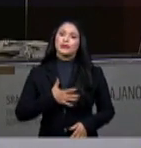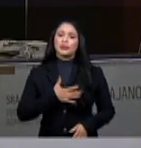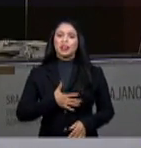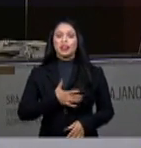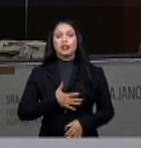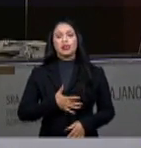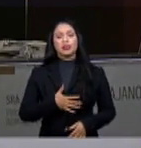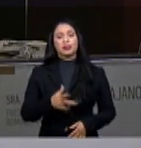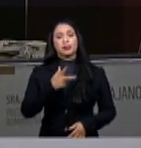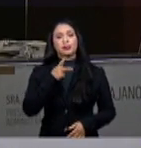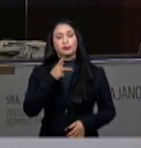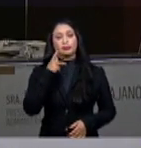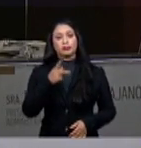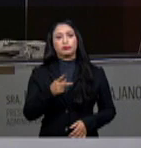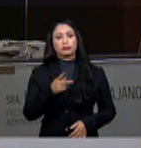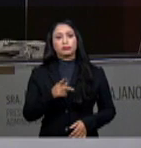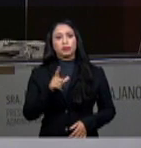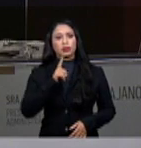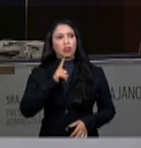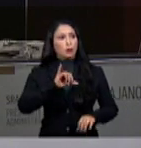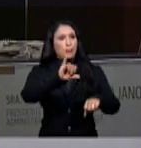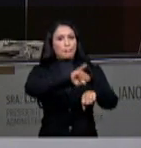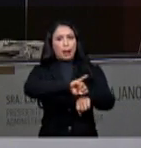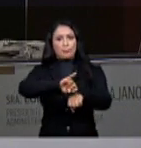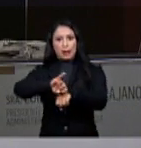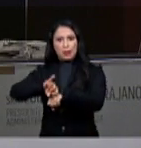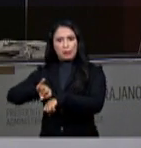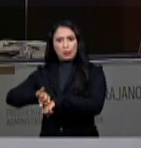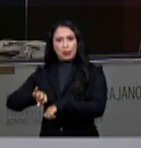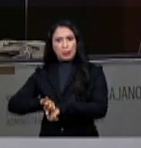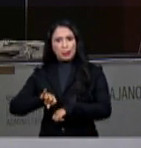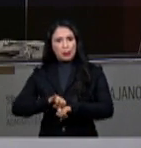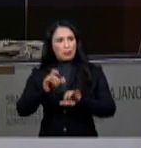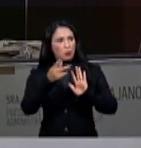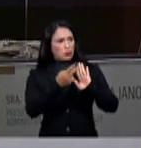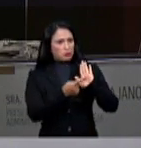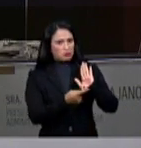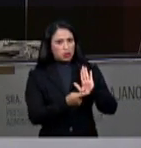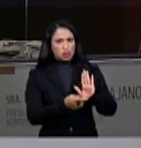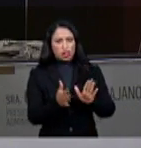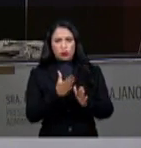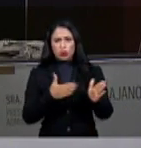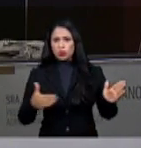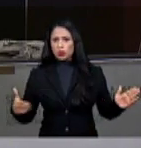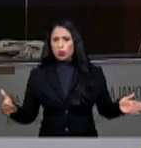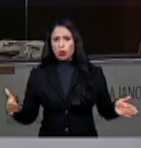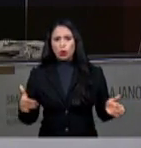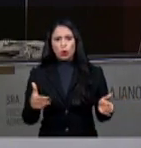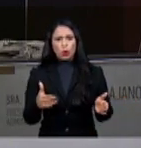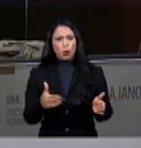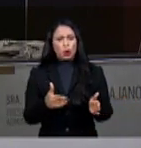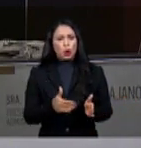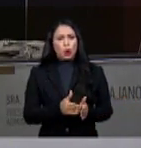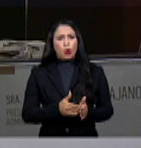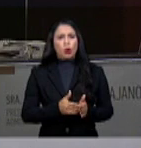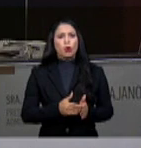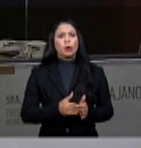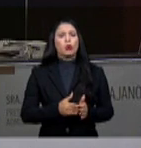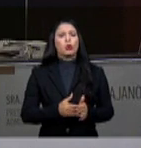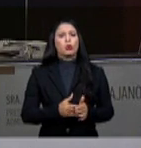para vocês que nós estamos em todas as capitais em todas as cidades nós estamos em todo o continente